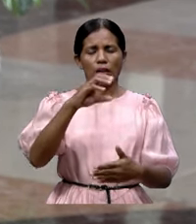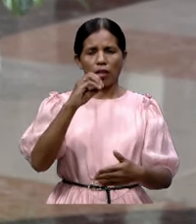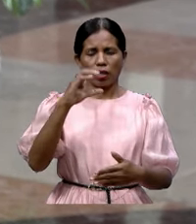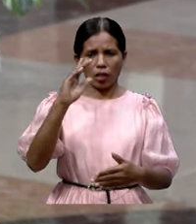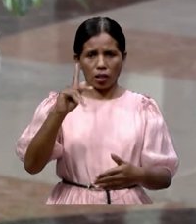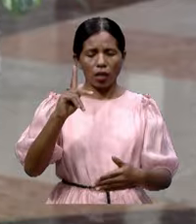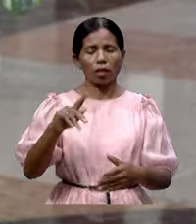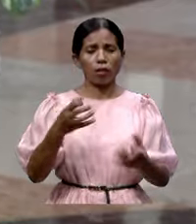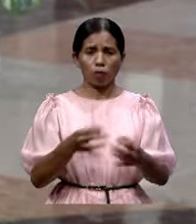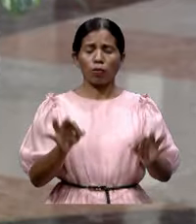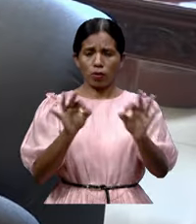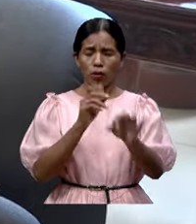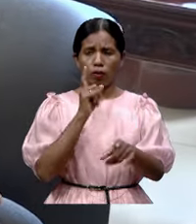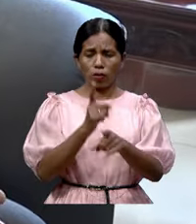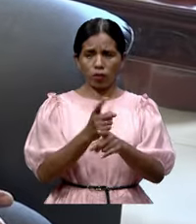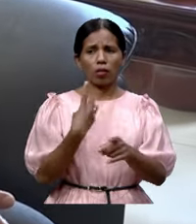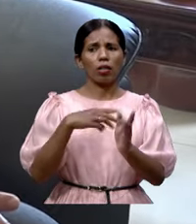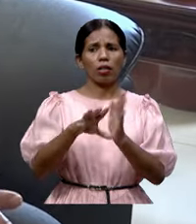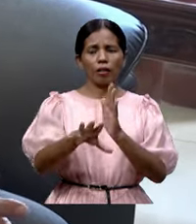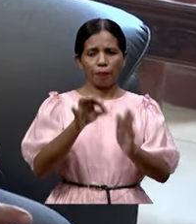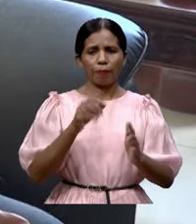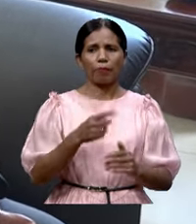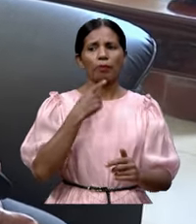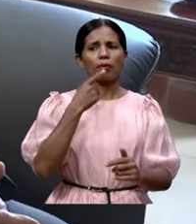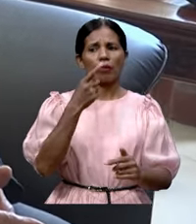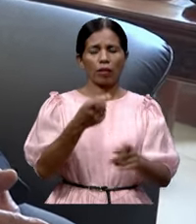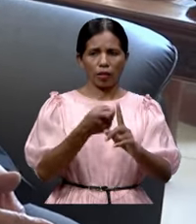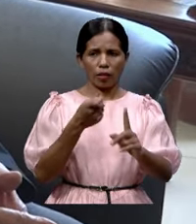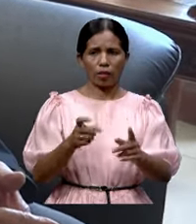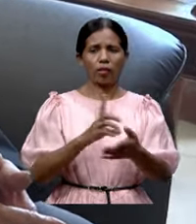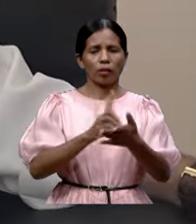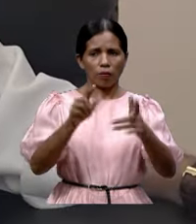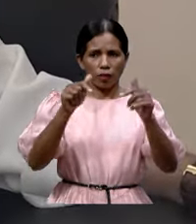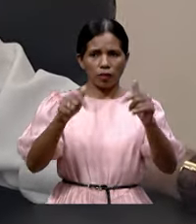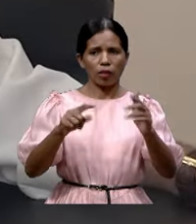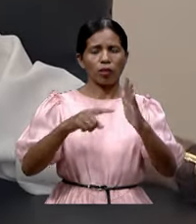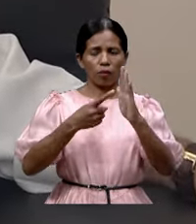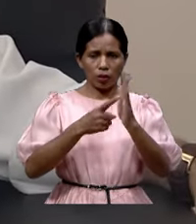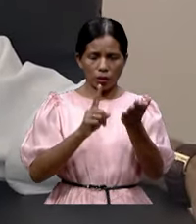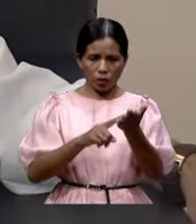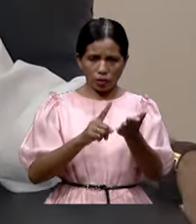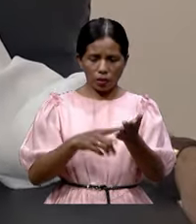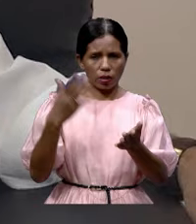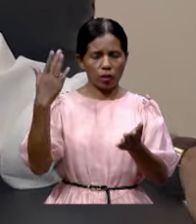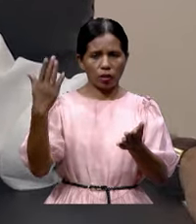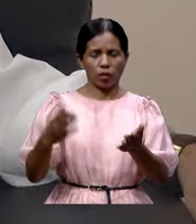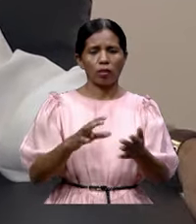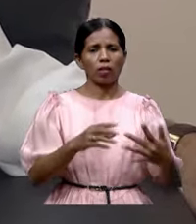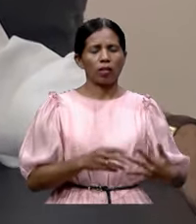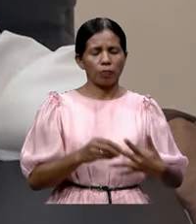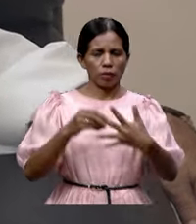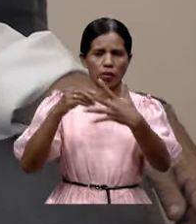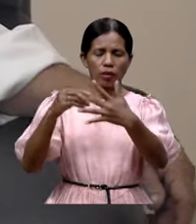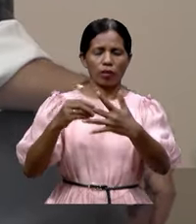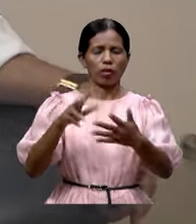é importante, tomai ita hili. Fernanda Lai akrescenta posibilidade ia semana ne seja hu debate ia generalidade, no especialidade no